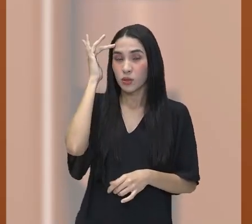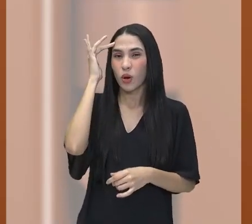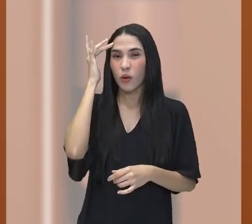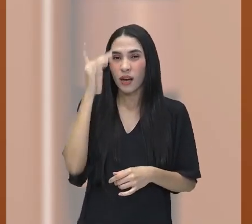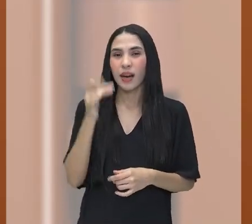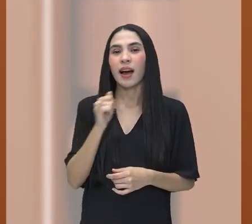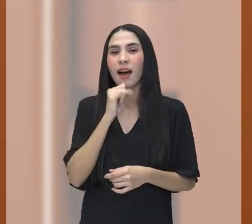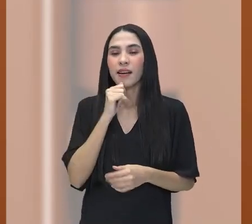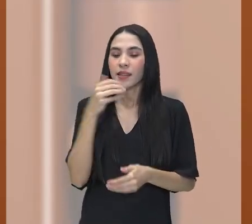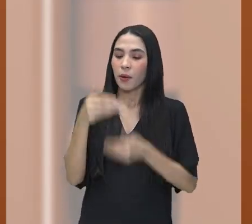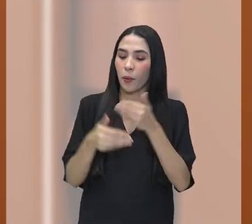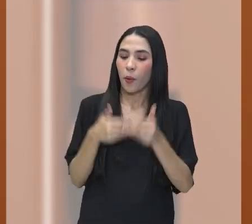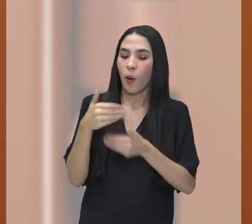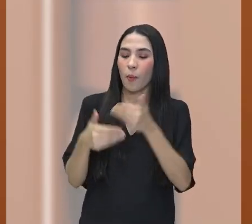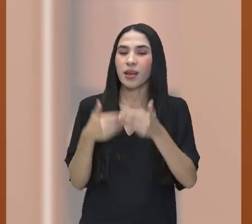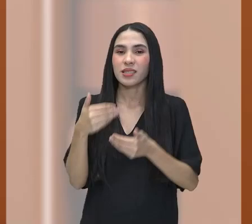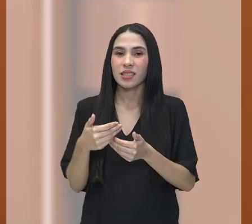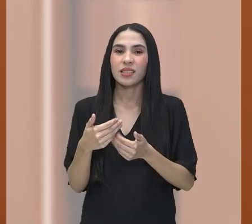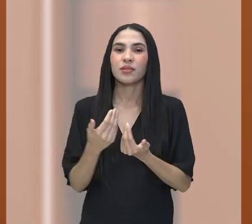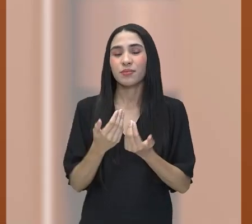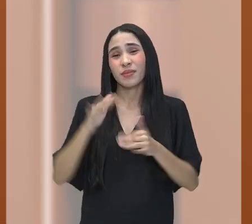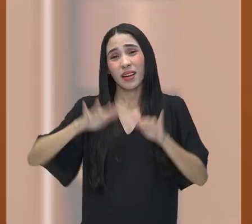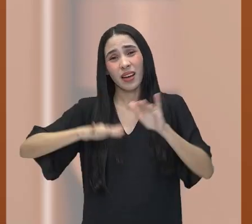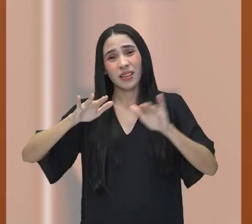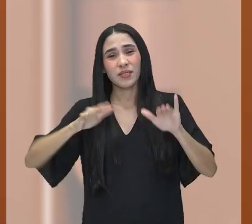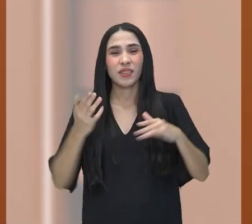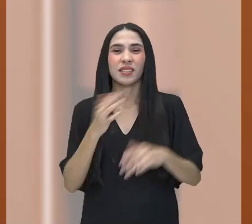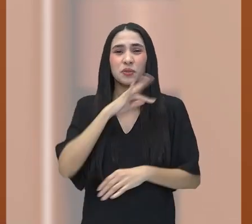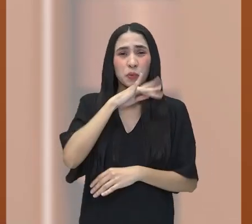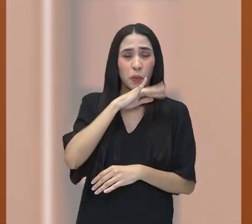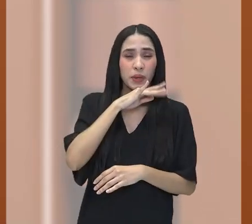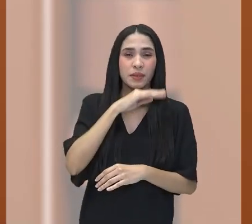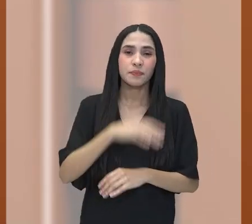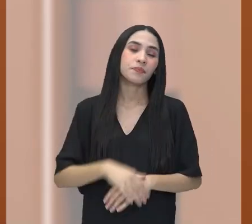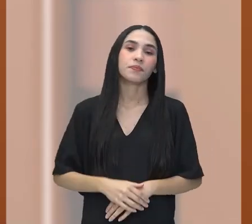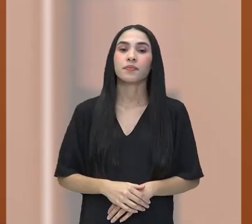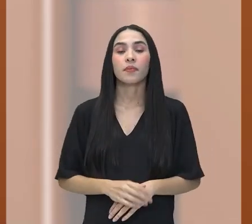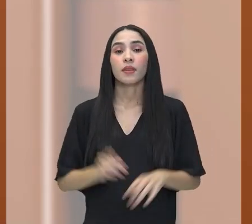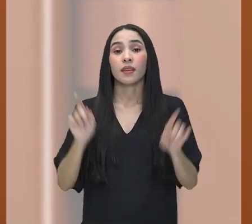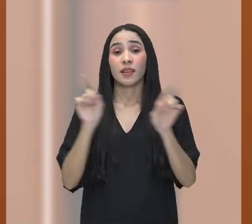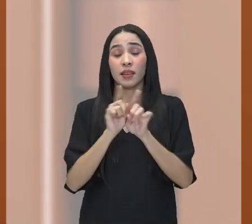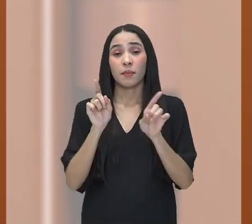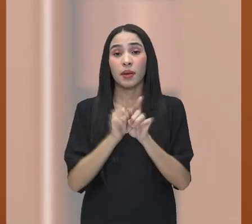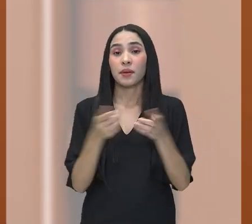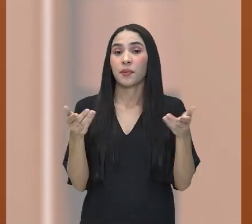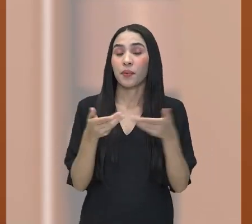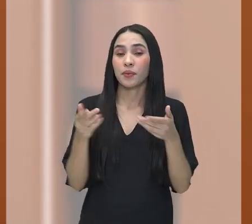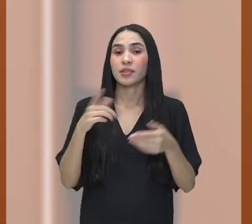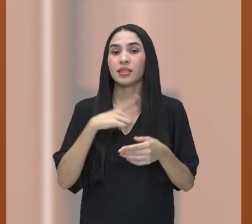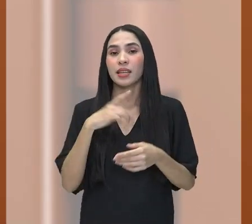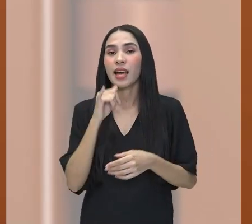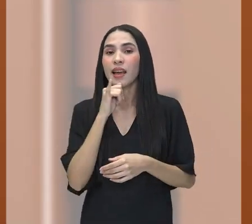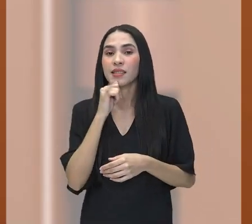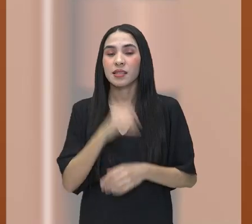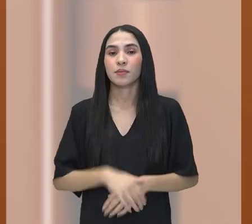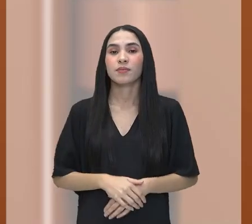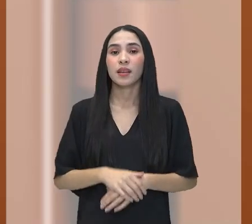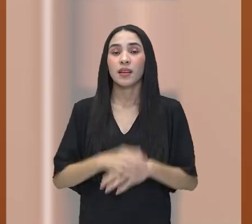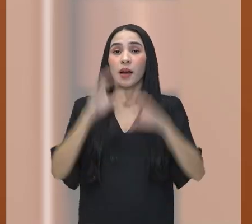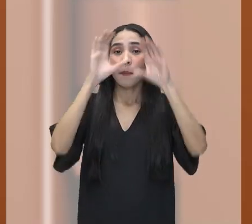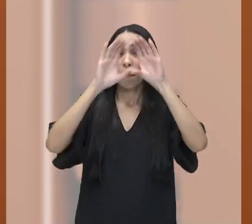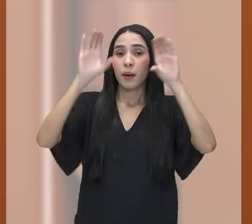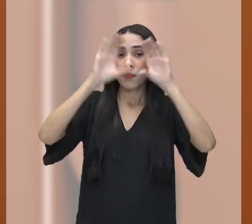eles fiquem ali em condições, muitas vezes, que não são favoráveis. Nós temos também, hoje, as condições